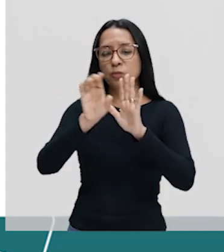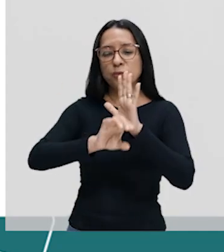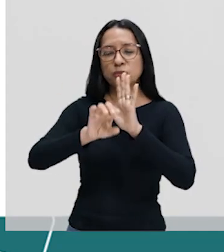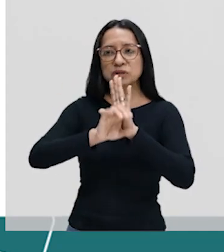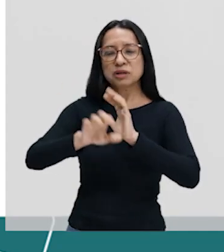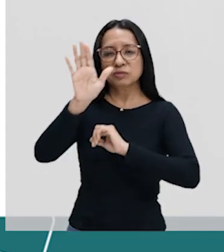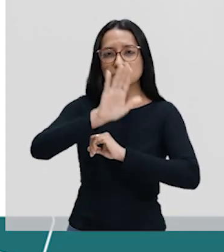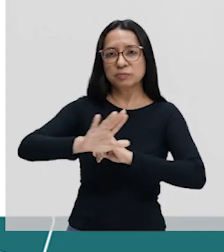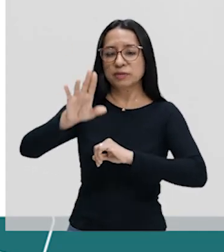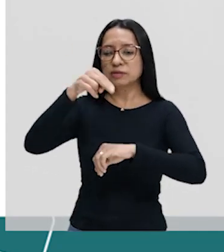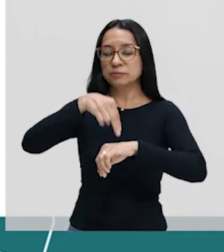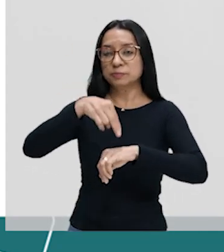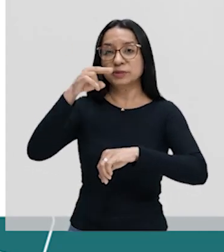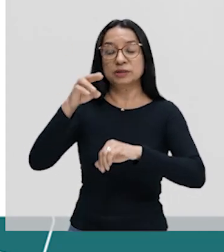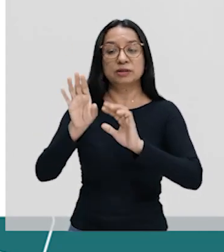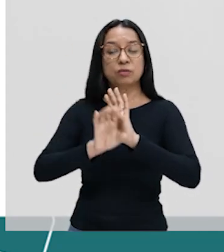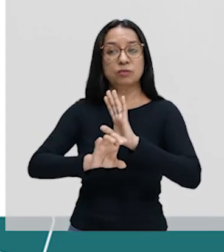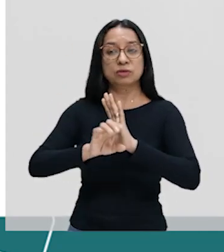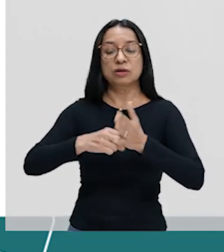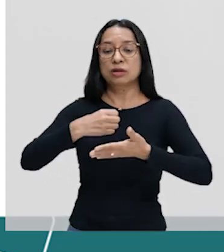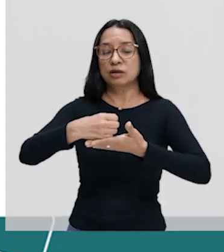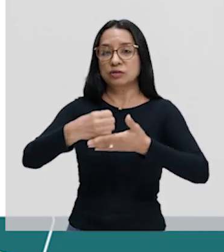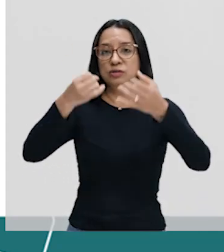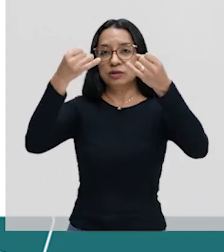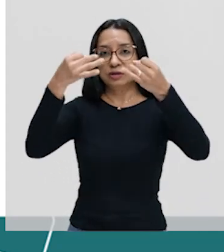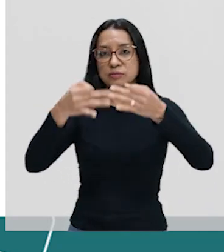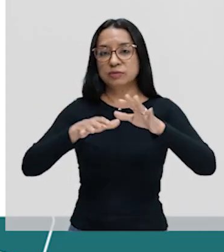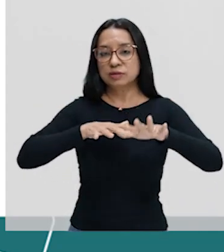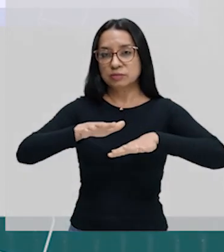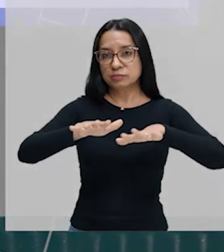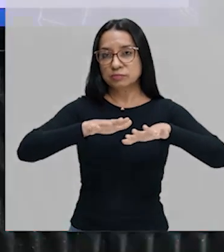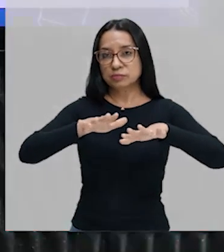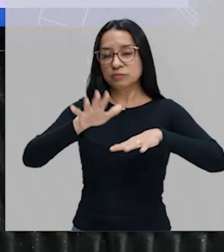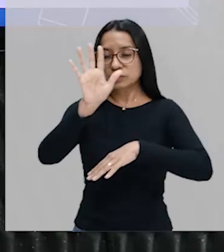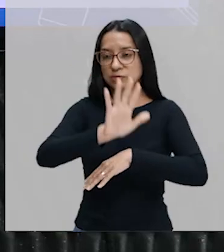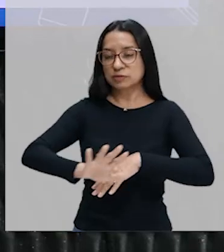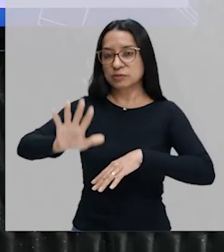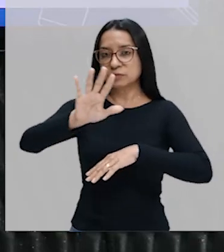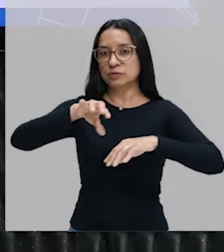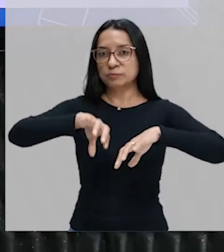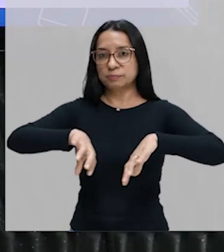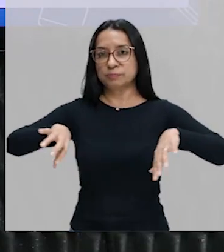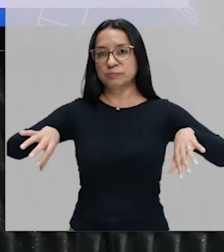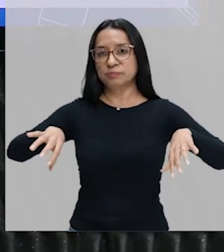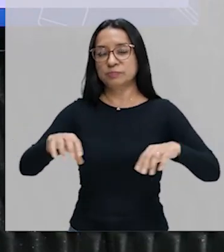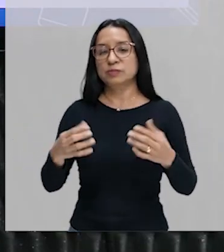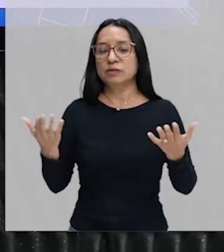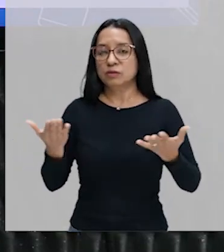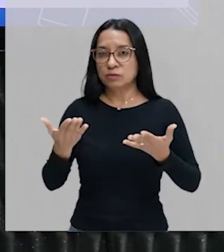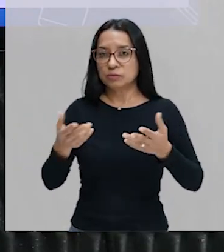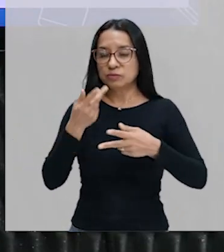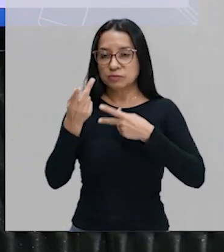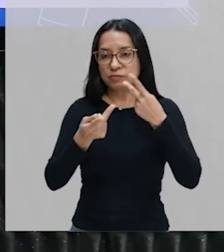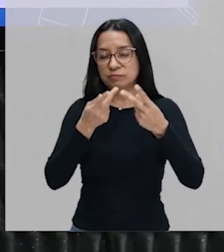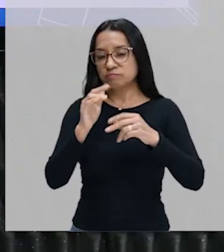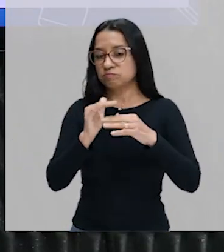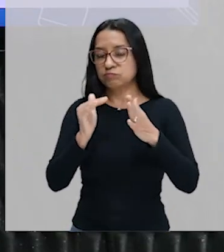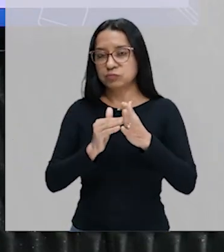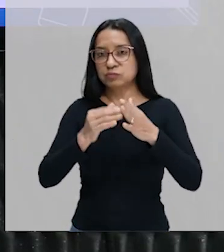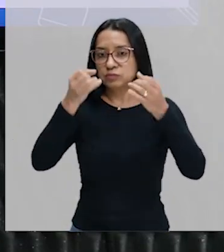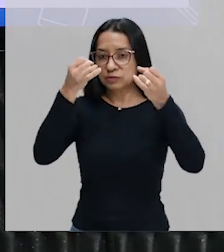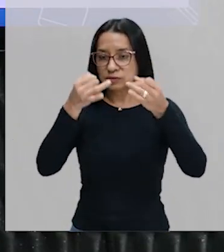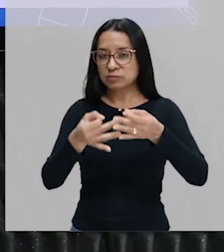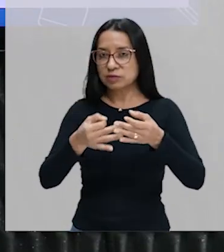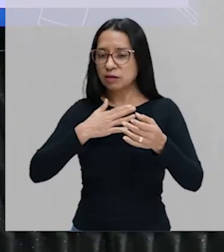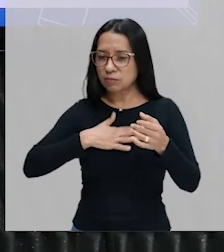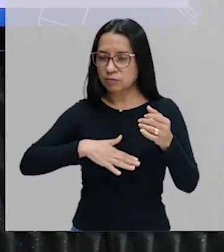pátria, o conceito de nação, ajuda a explicar movimentos nacionalistas e separatistas? Nós vamos falar tudo isso hoje, vamos explicar